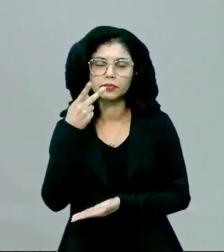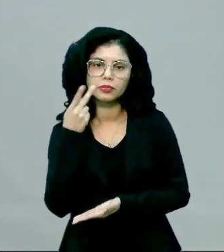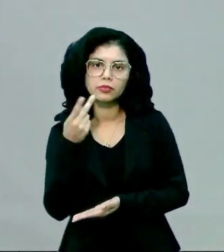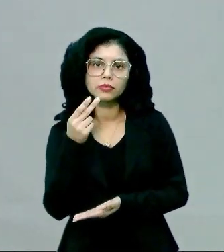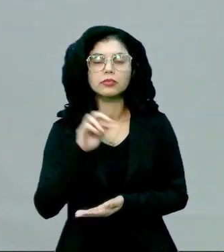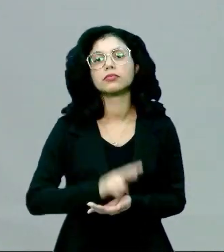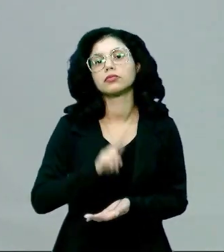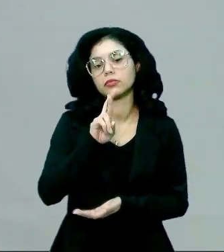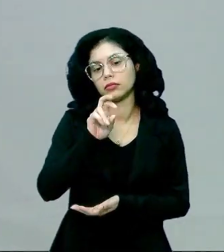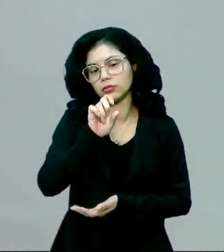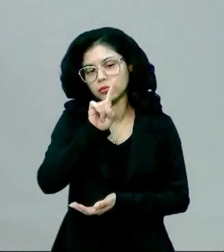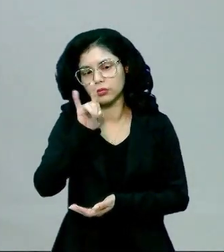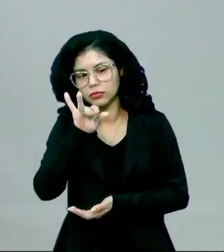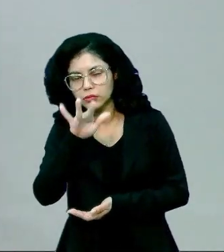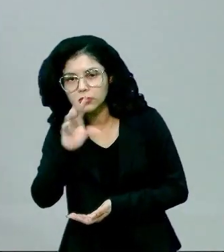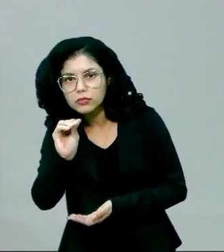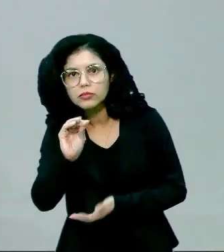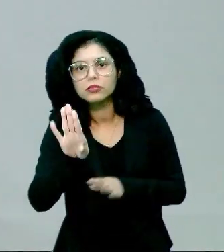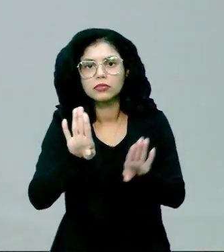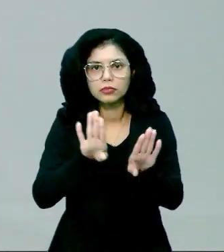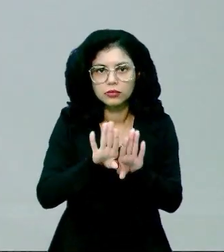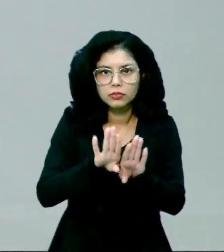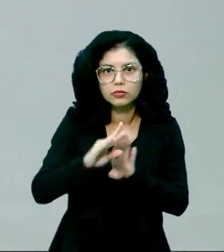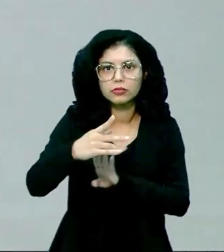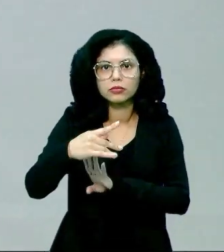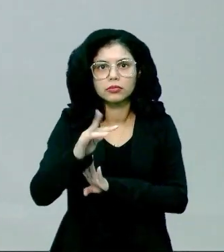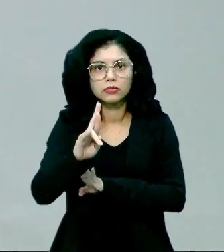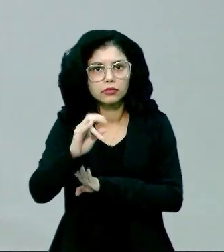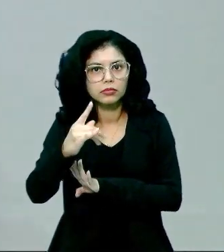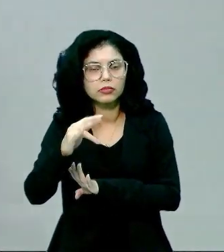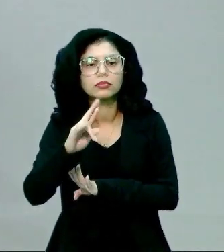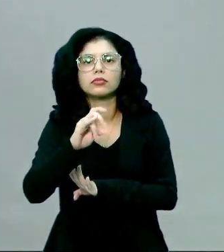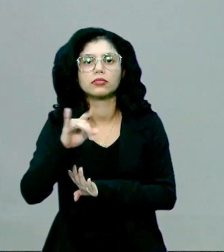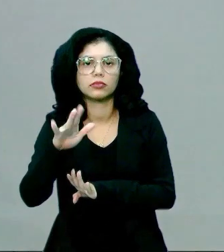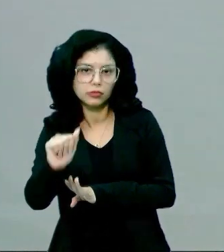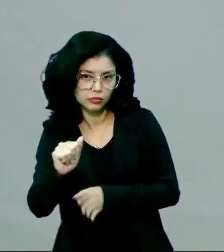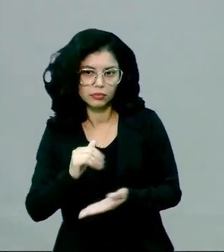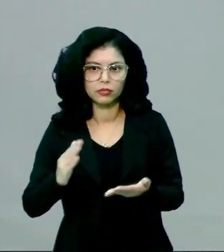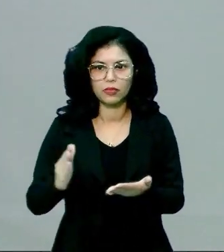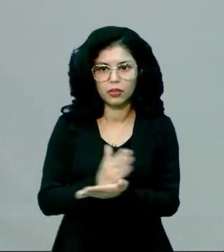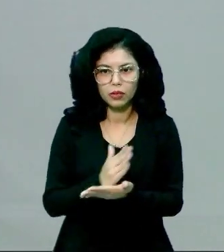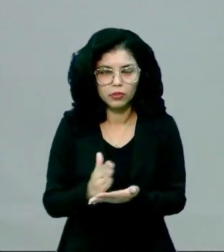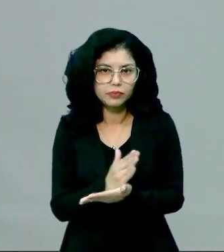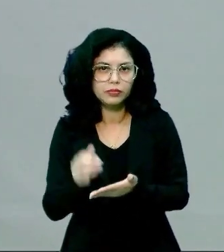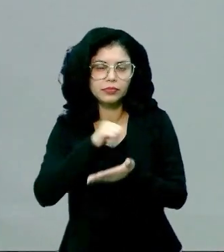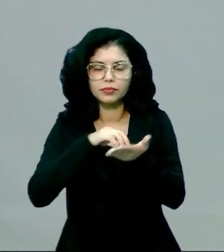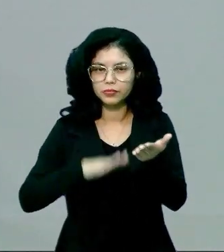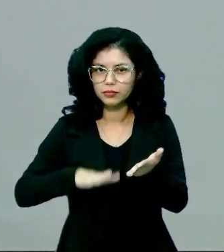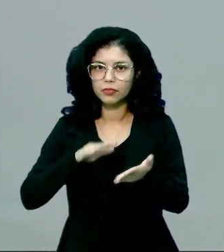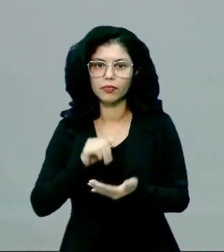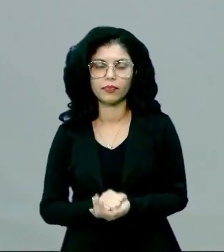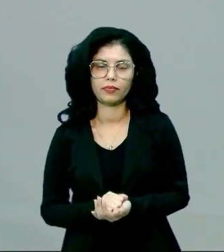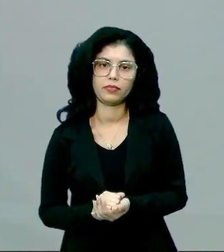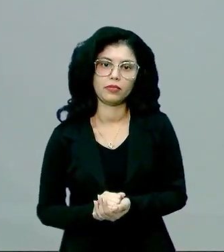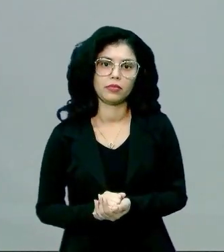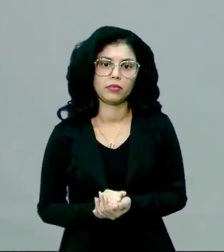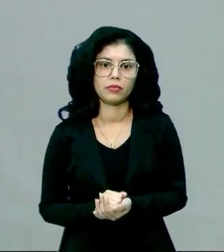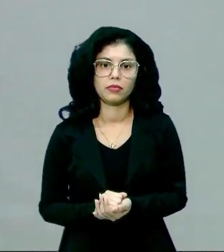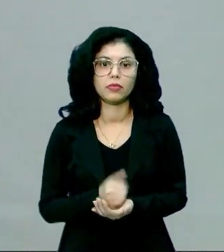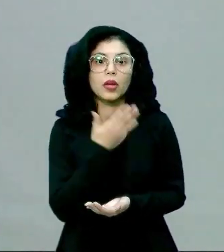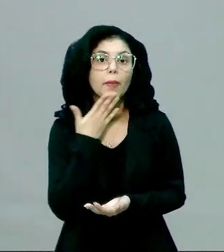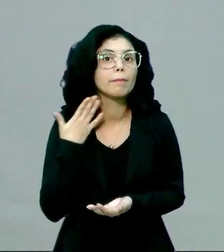de razões e proporções, tudo bem? A gente vai continuar fazendo algumas atividades